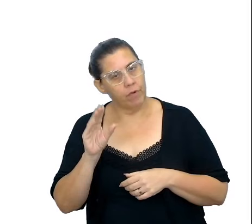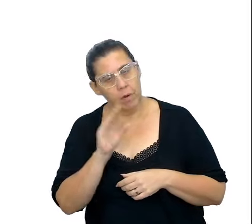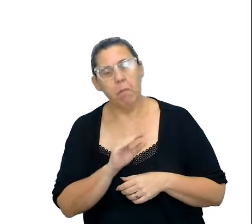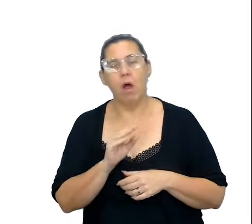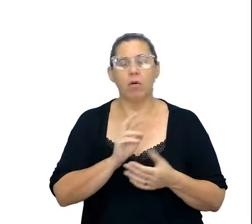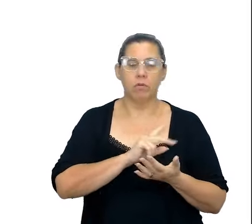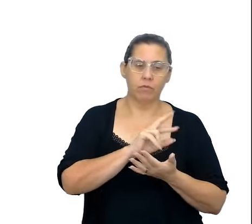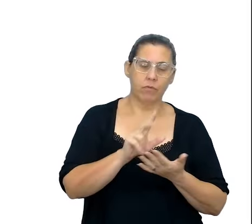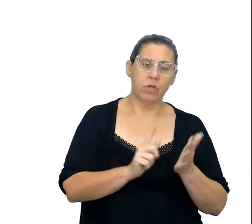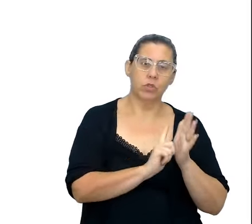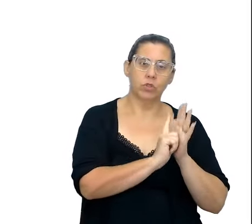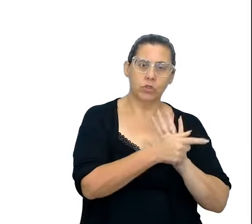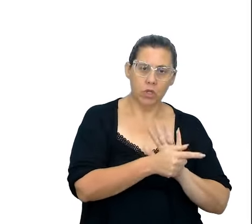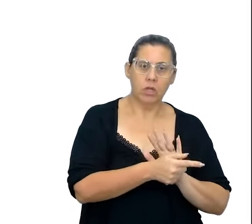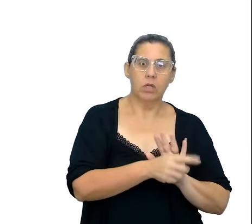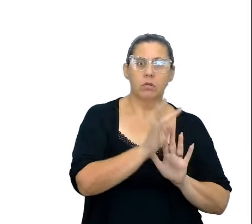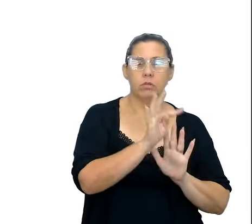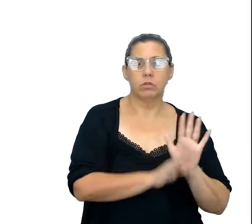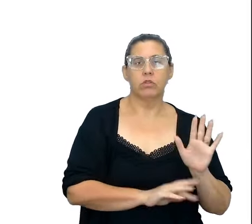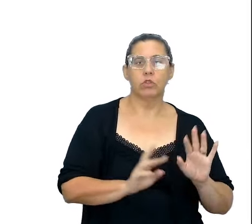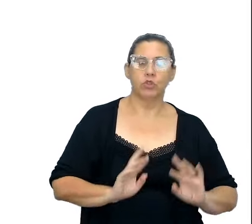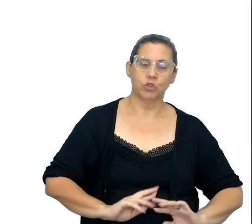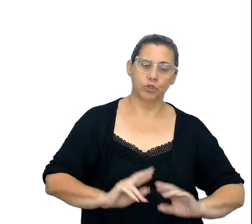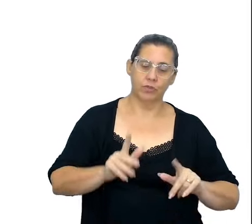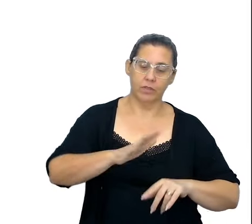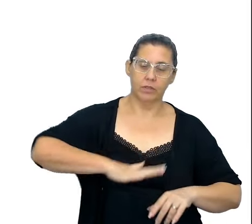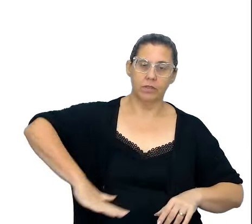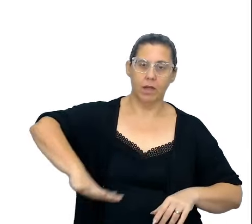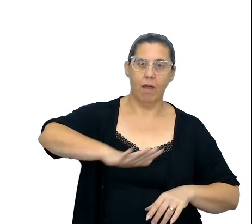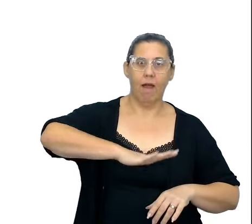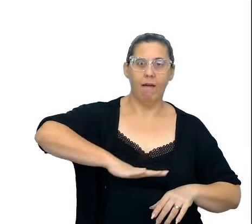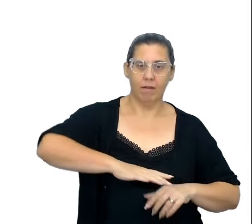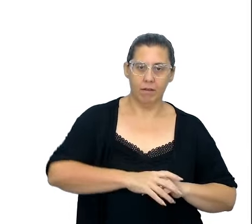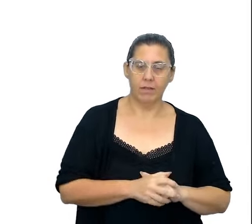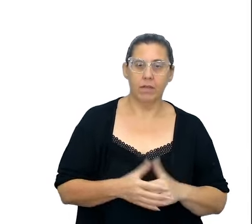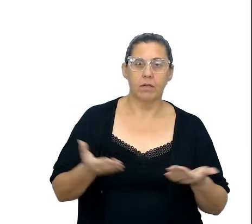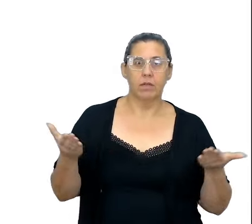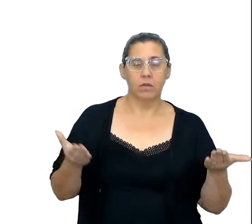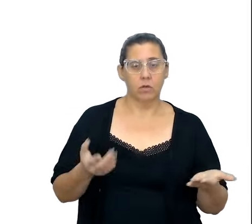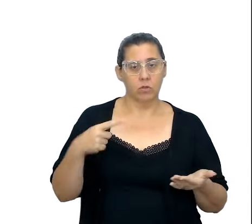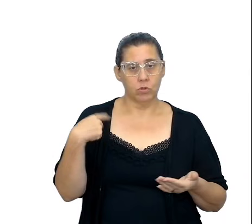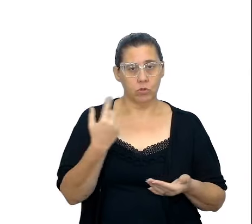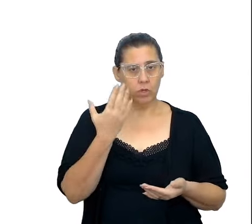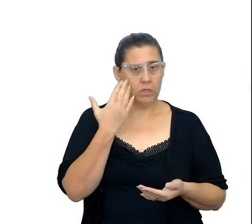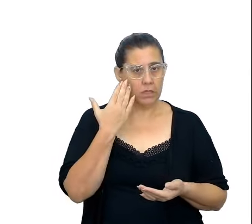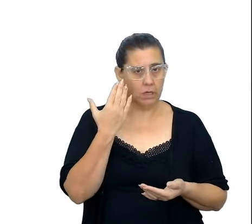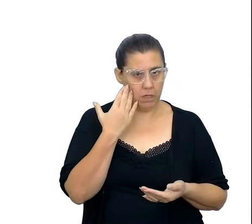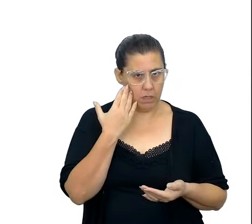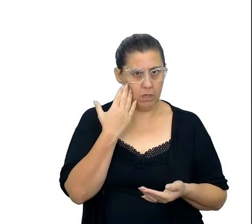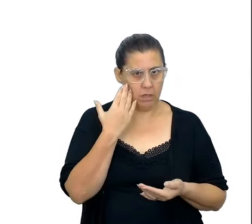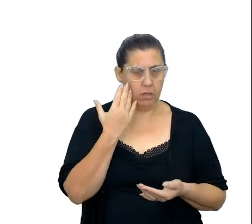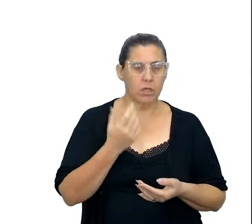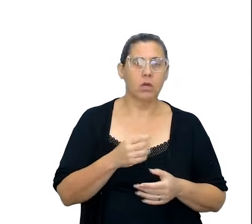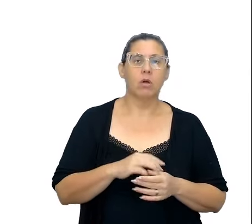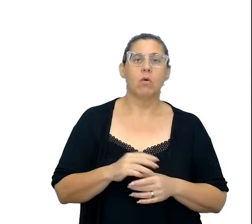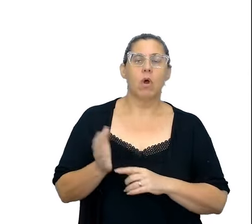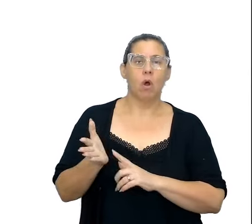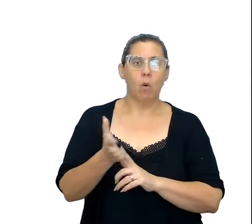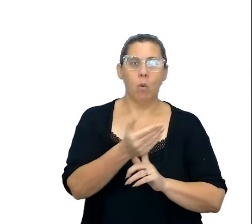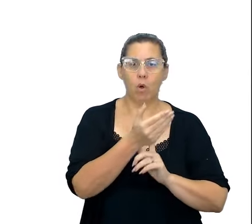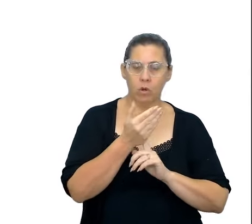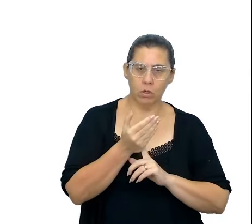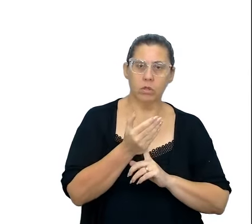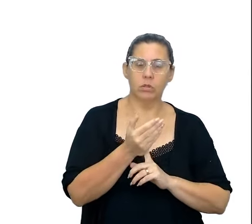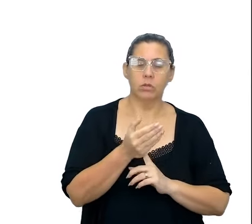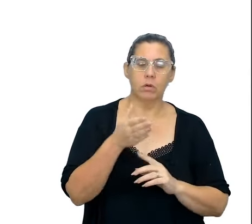gêneros textuais em diferentes esferas da atividade humana. Hoje a gente sabe que com a tecnologia, né, com